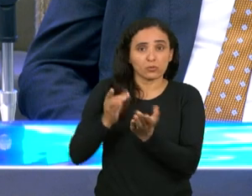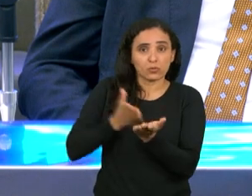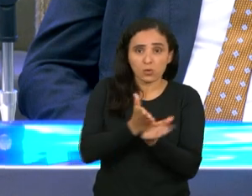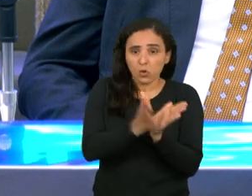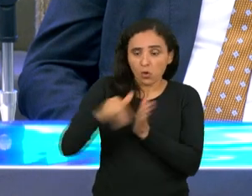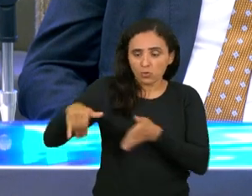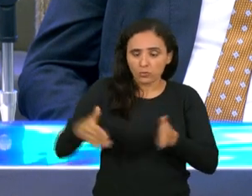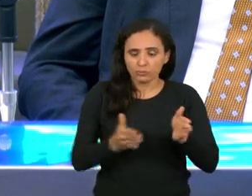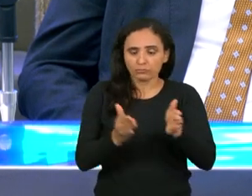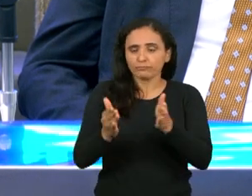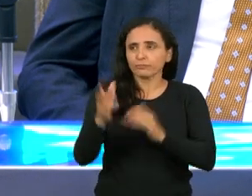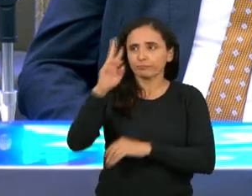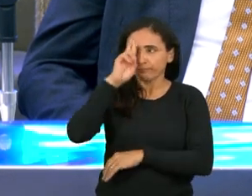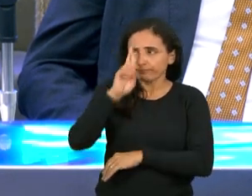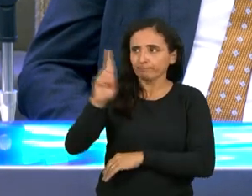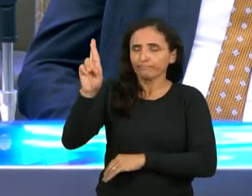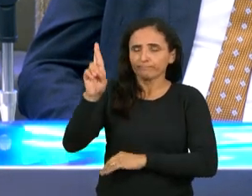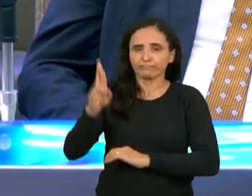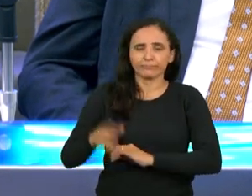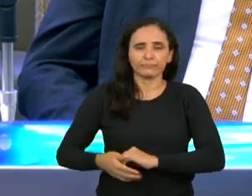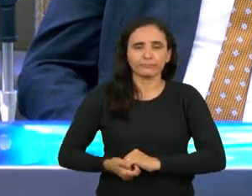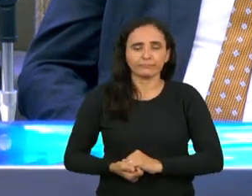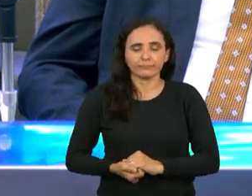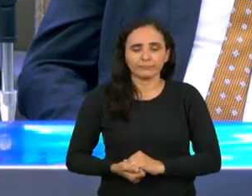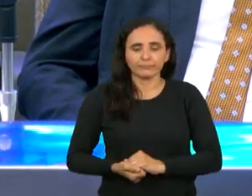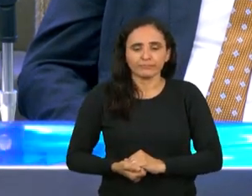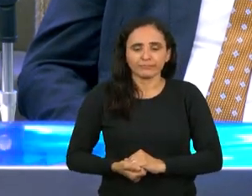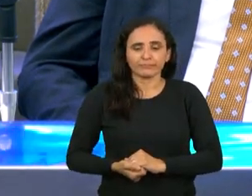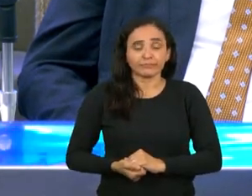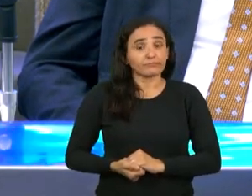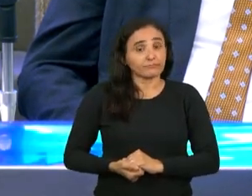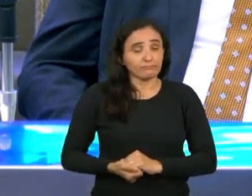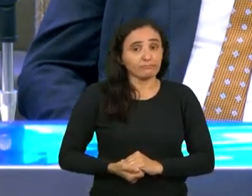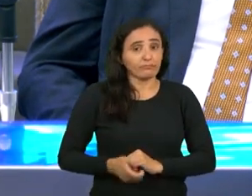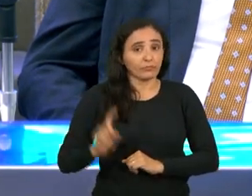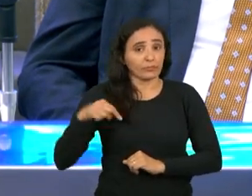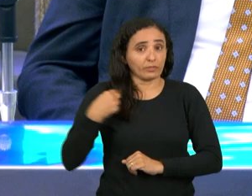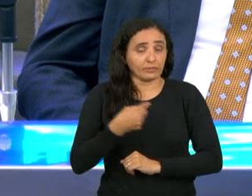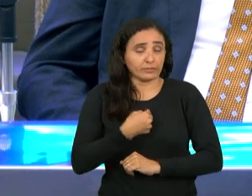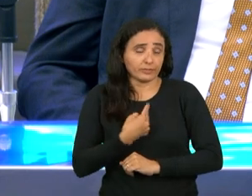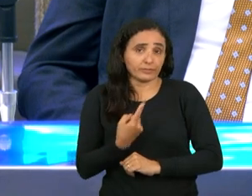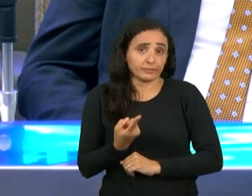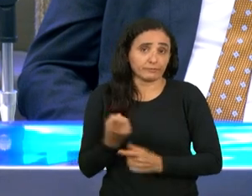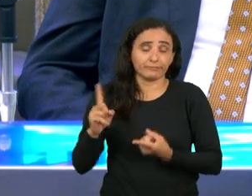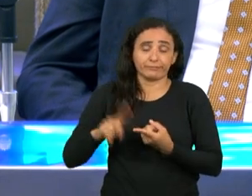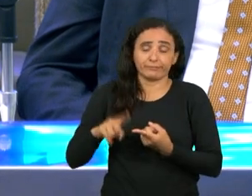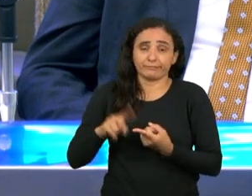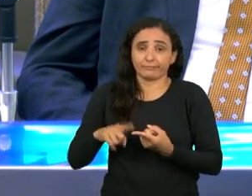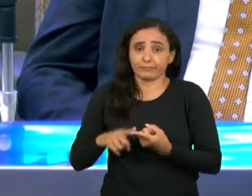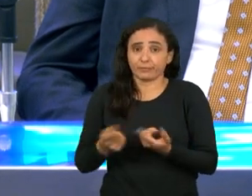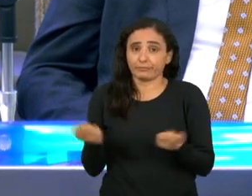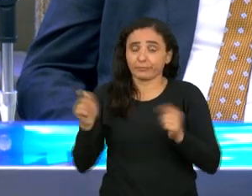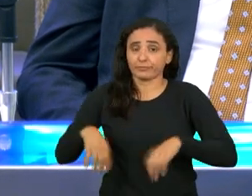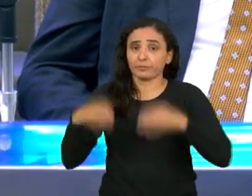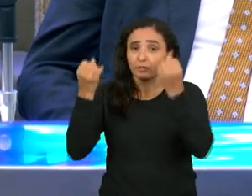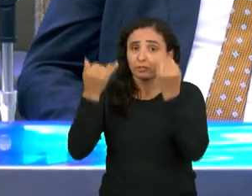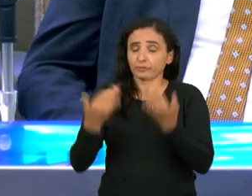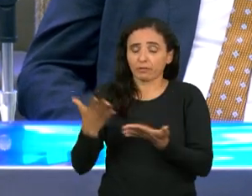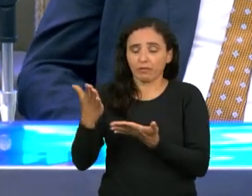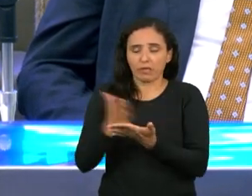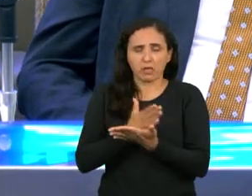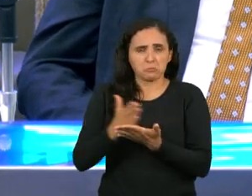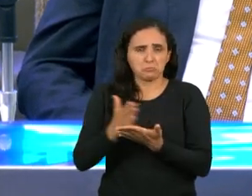do Senhor nós poderíamos estar aqui outros